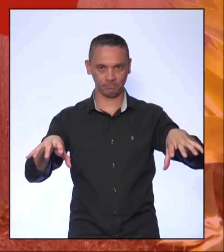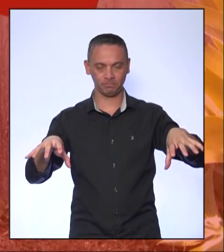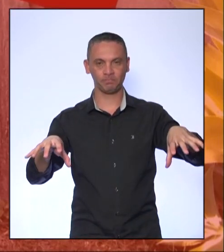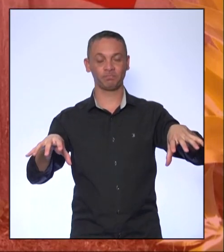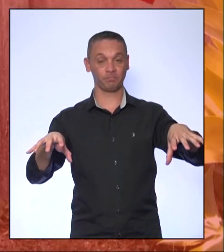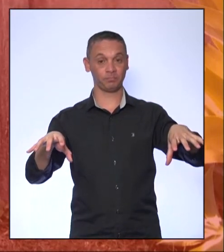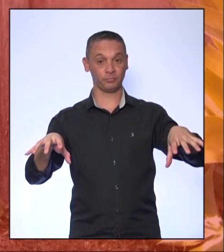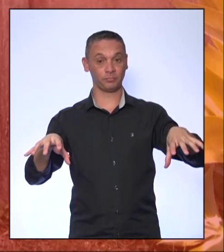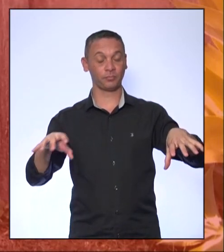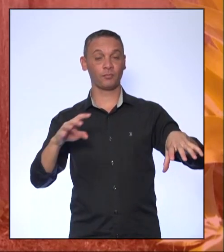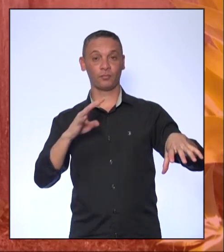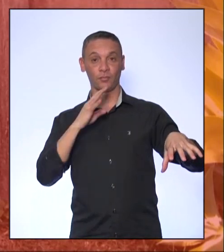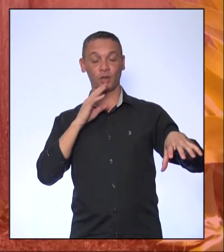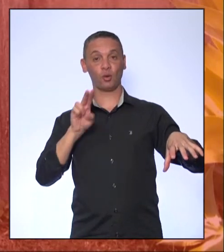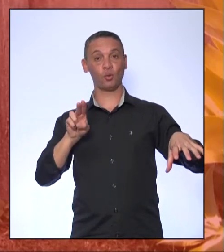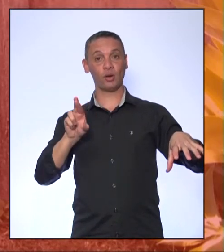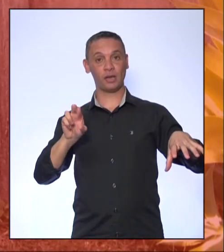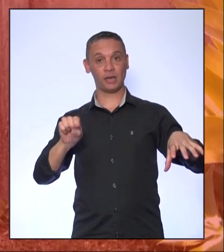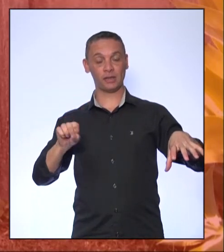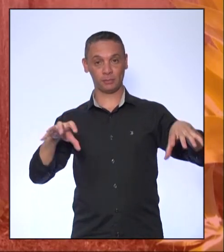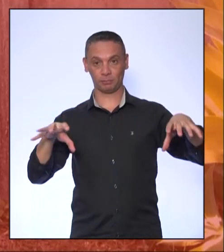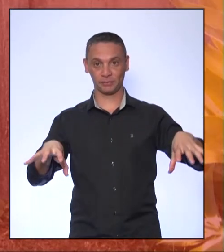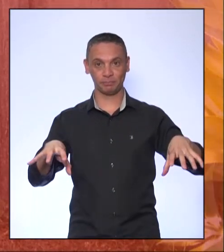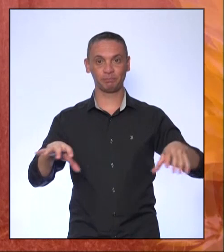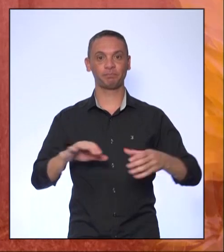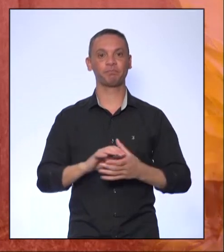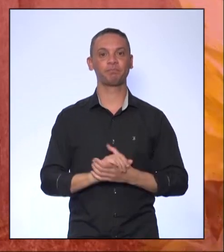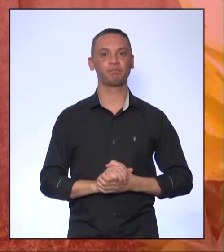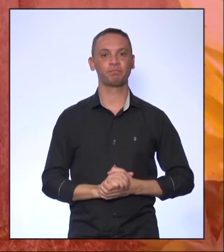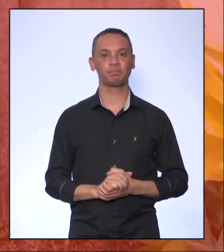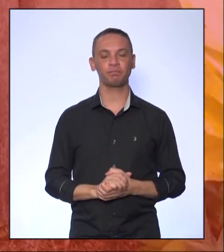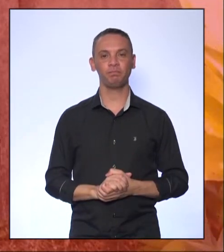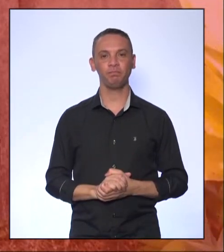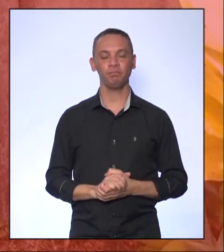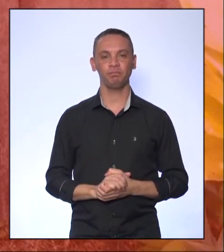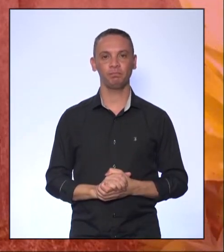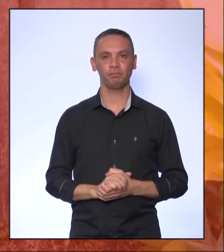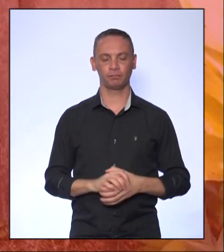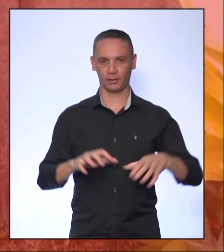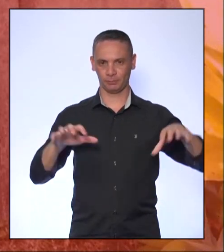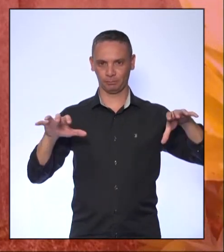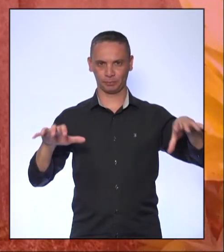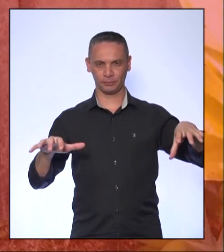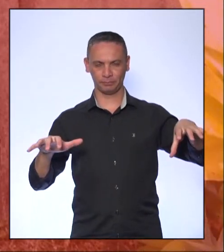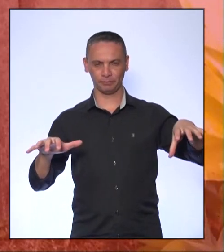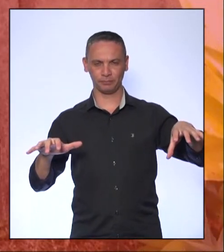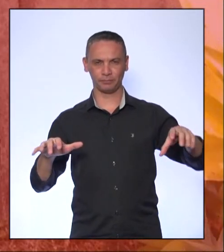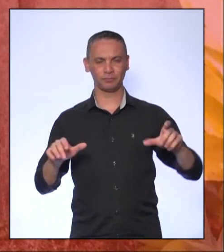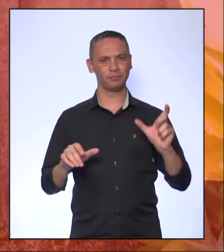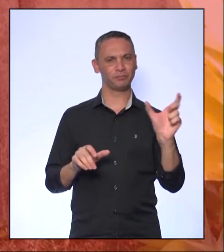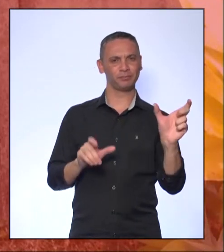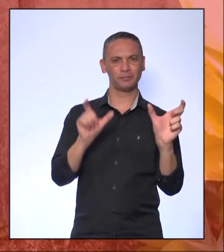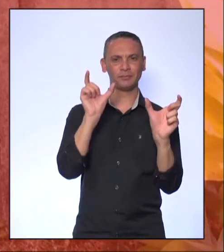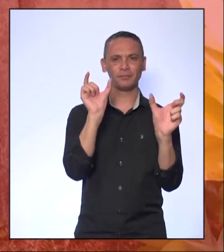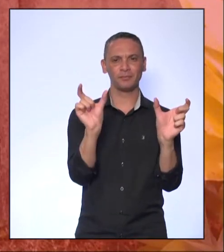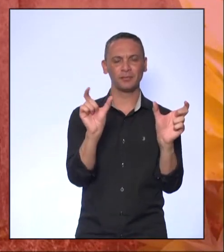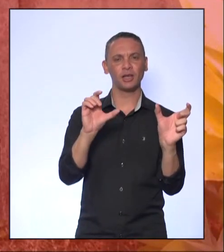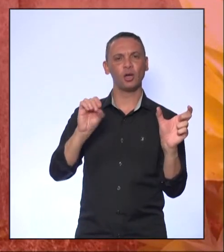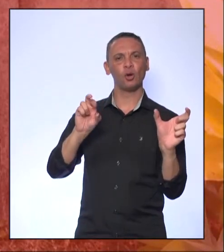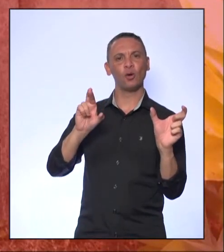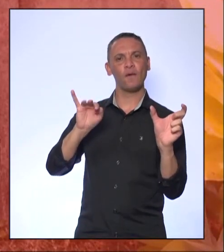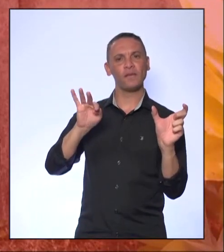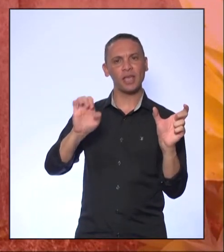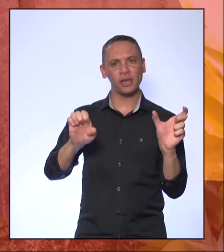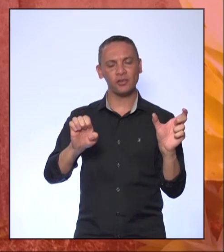Soviéticas, mais conhecida como União Soviética. Nesse contexto, as palavras Oriente e